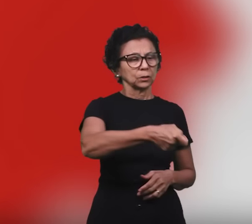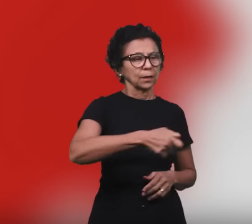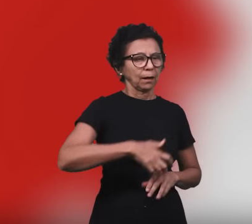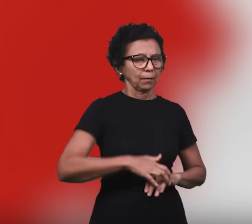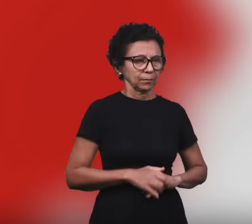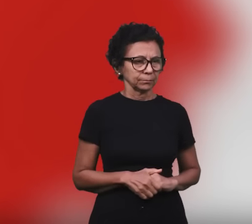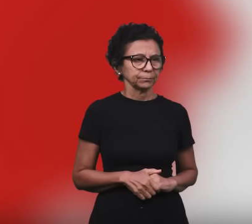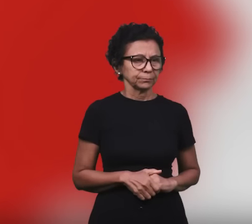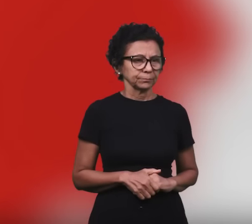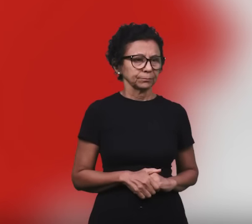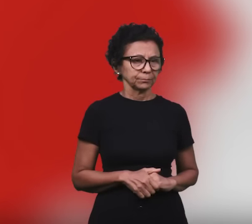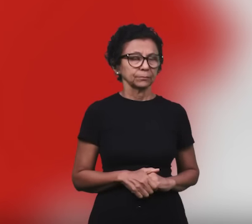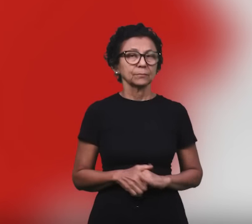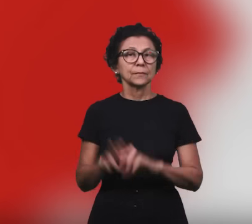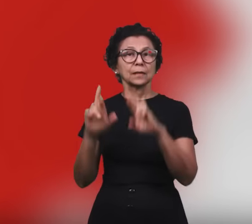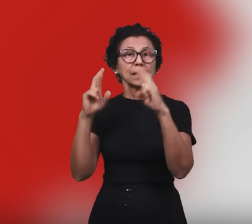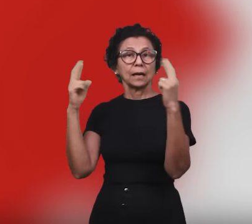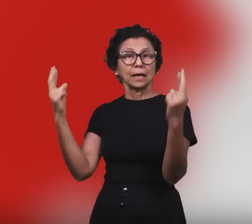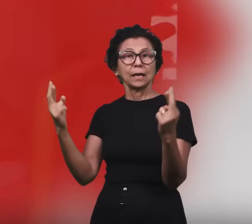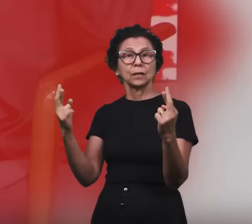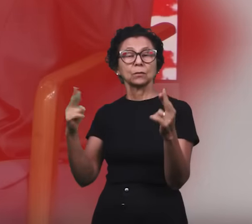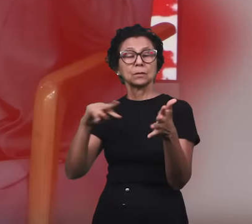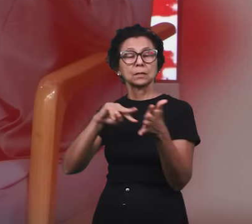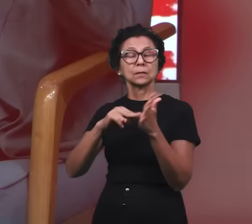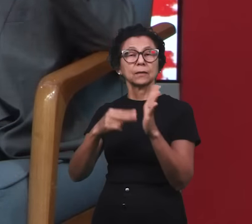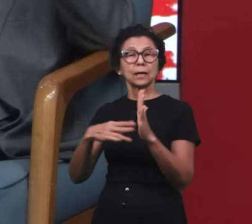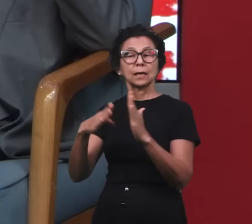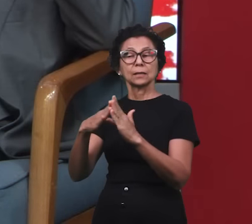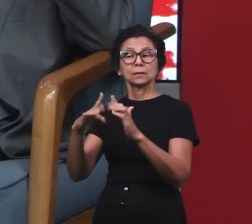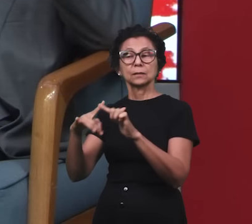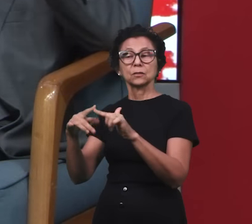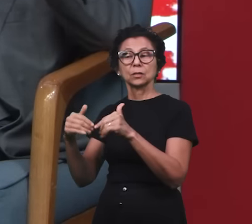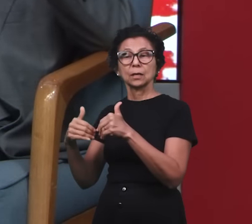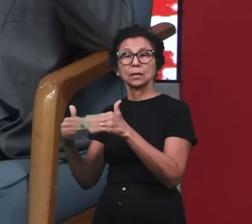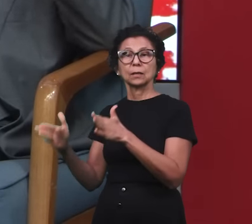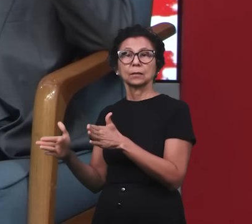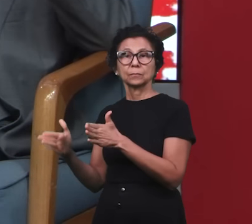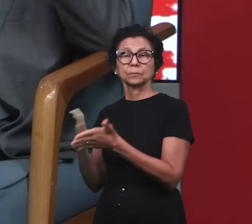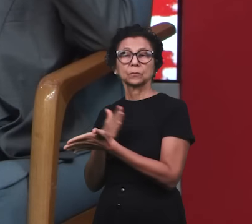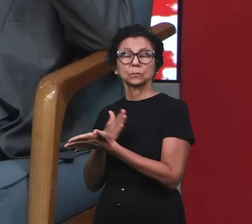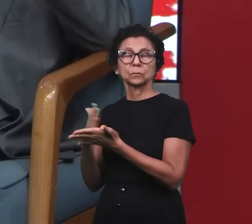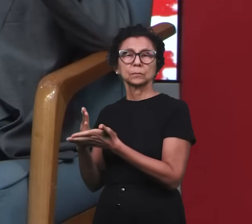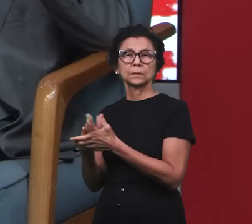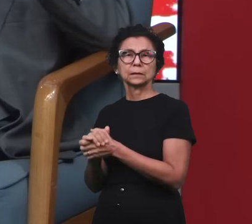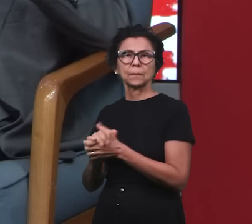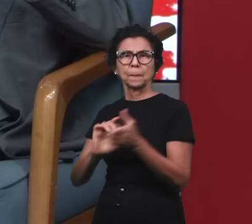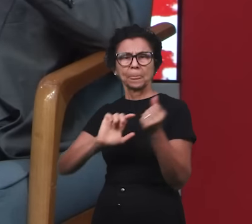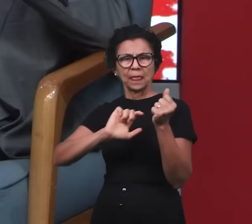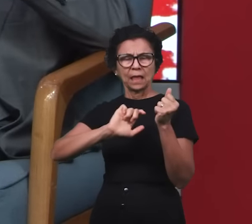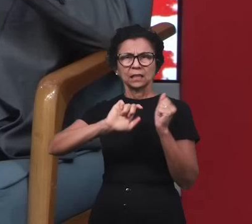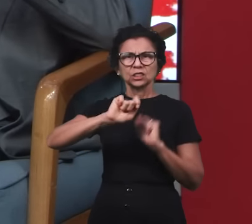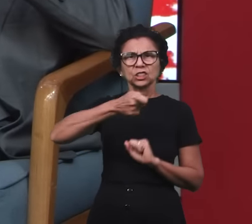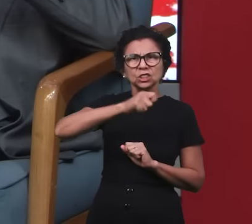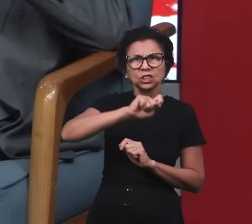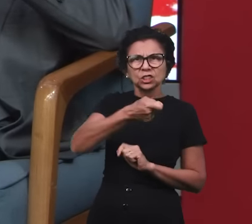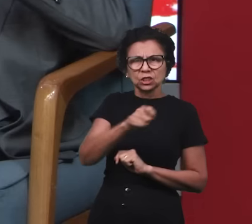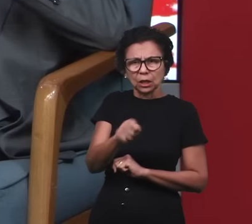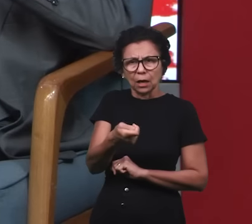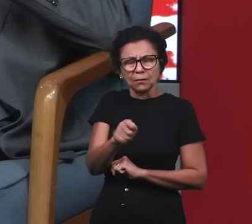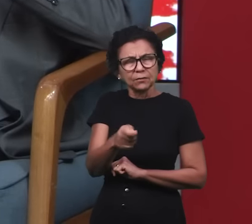igreja. A igreja que ia começar. Então ele disse assim, eu vou te dar as chaves. O que eram as chaves?